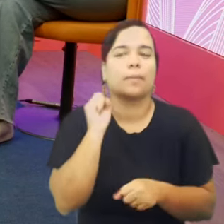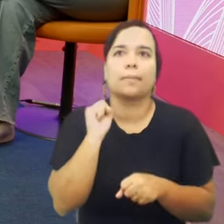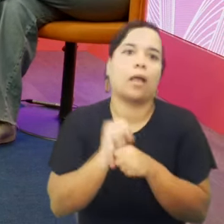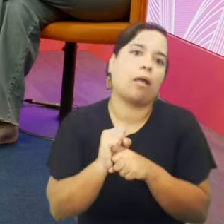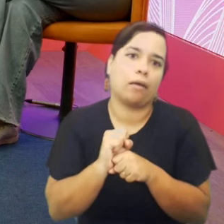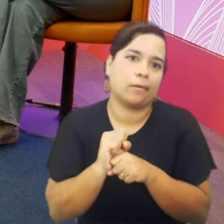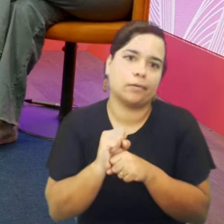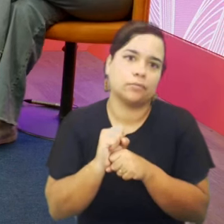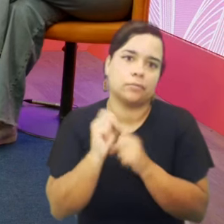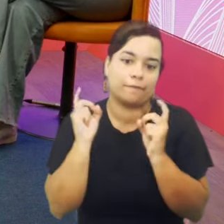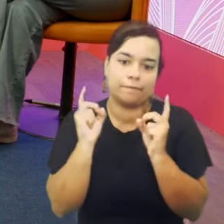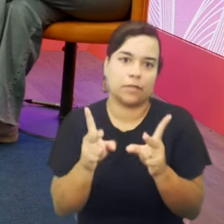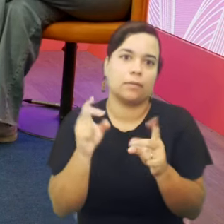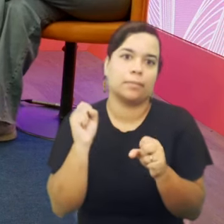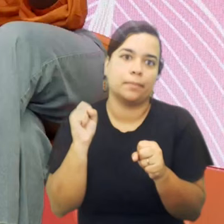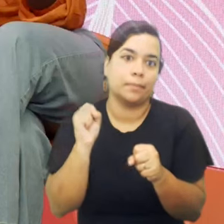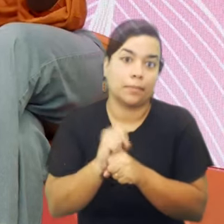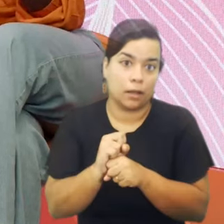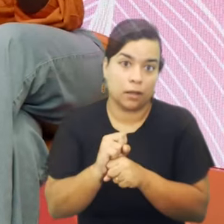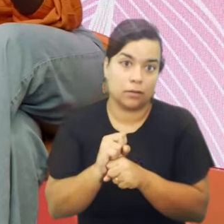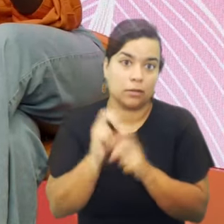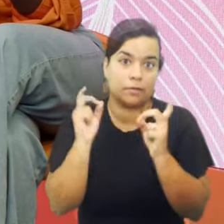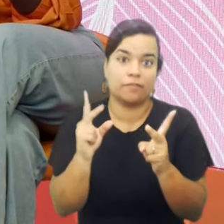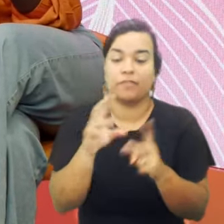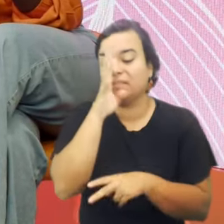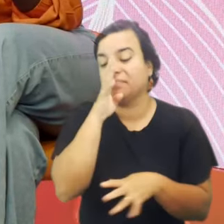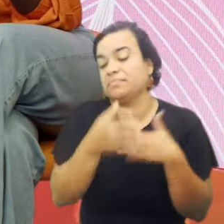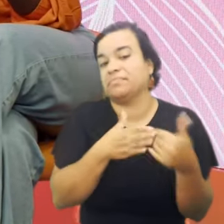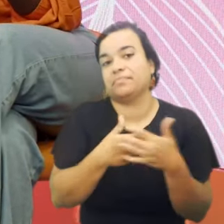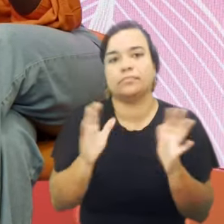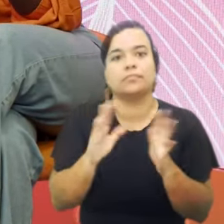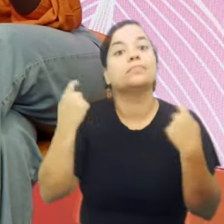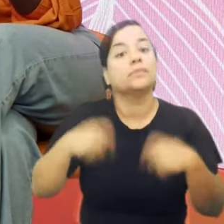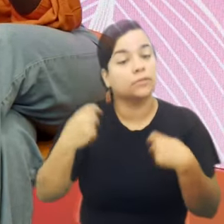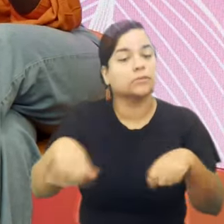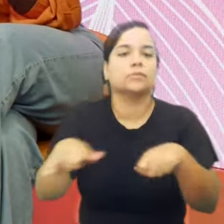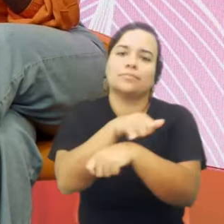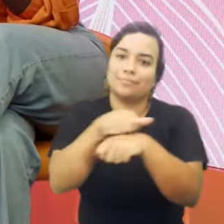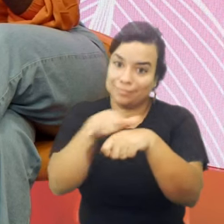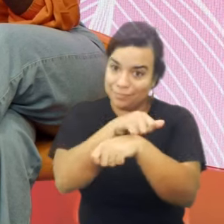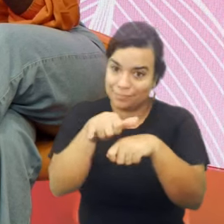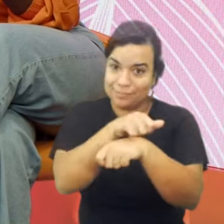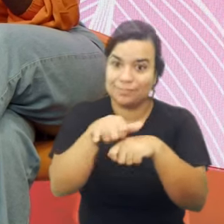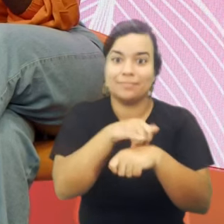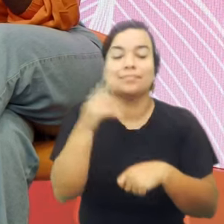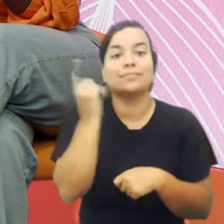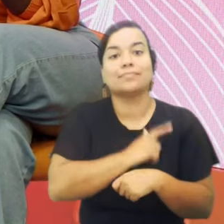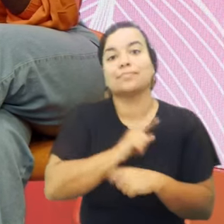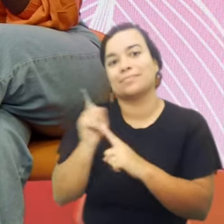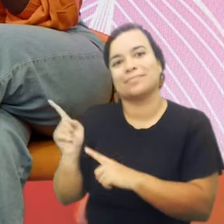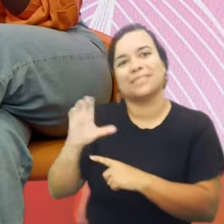de vender, simplesmente vender por vender, e você precisa ser estratégico para você chegar no, aonde a